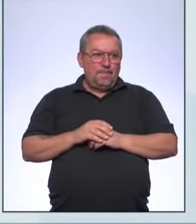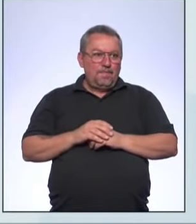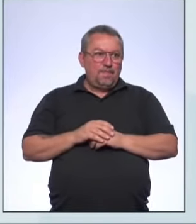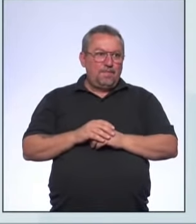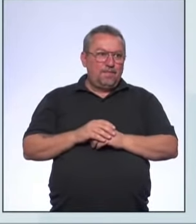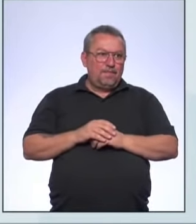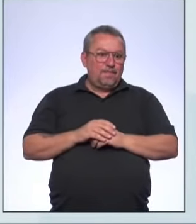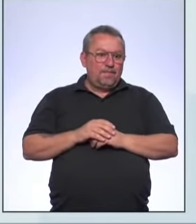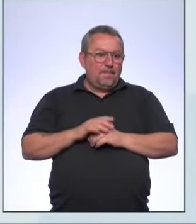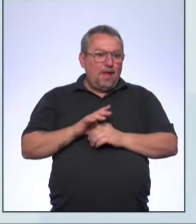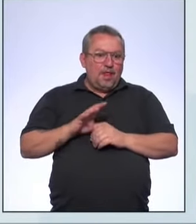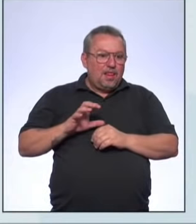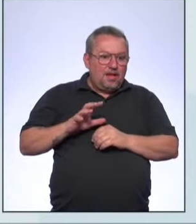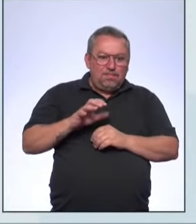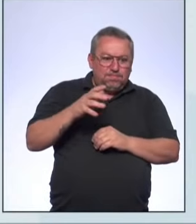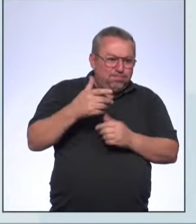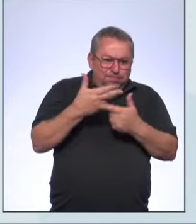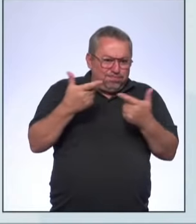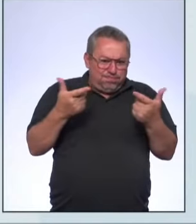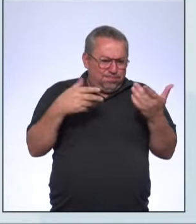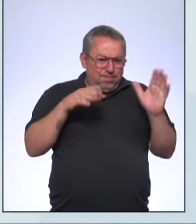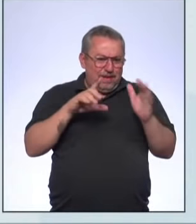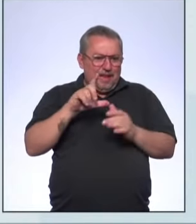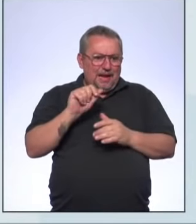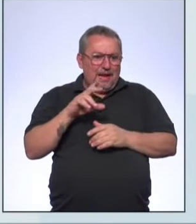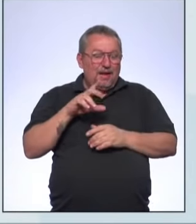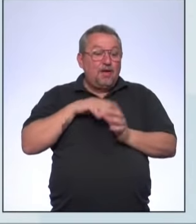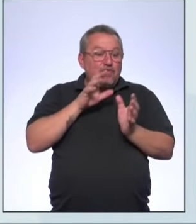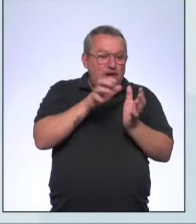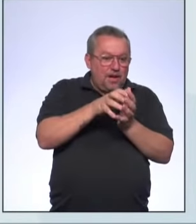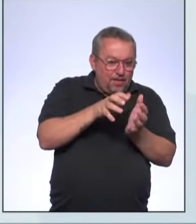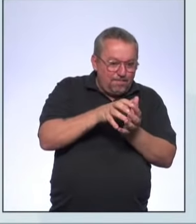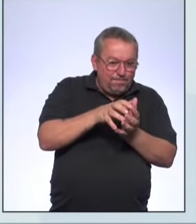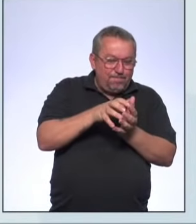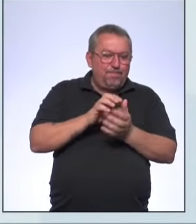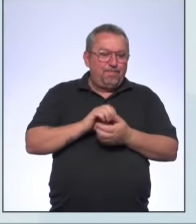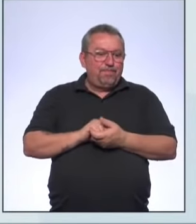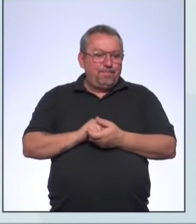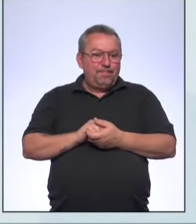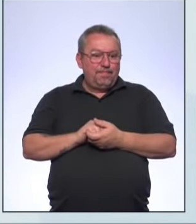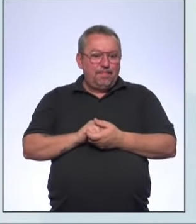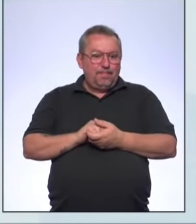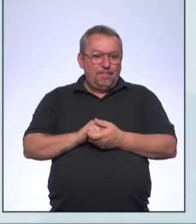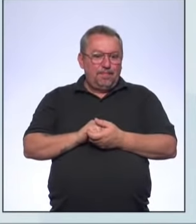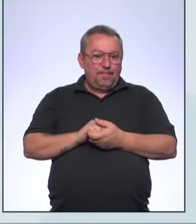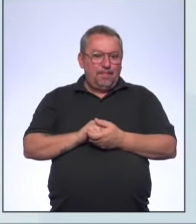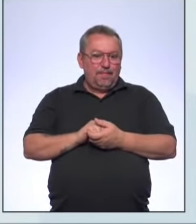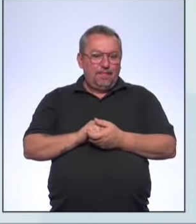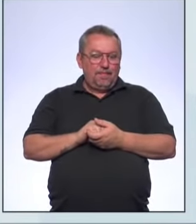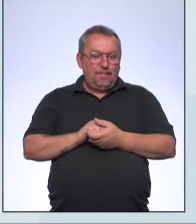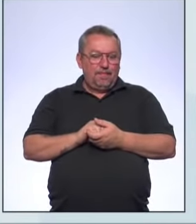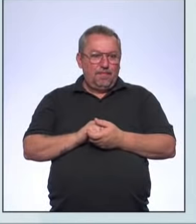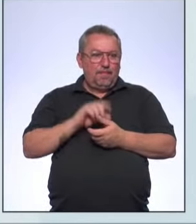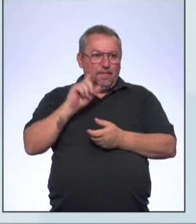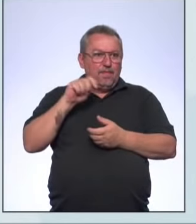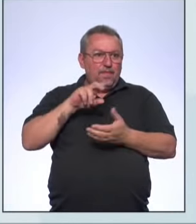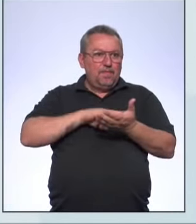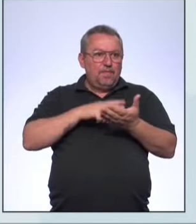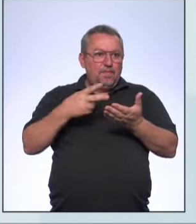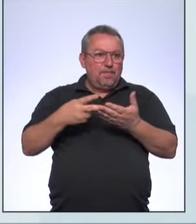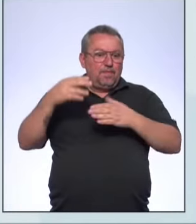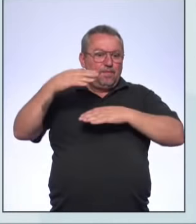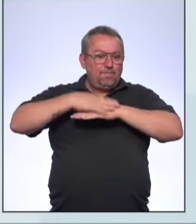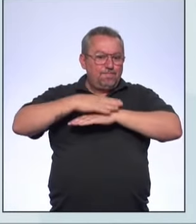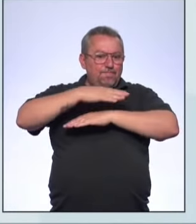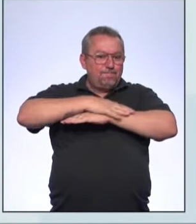lagarta lagartixa lagartixa pode ser eu liguei jacaré jacaré rogue hog a gente pode trazer